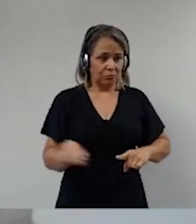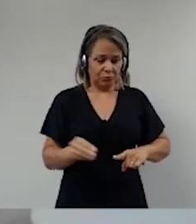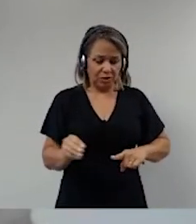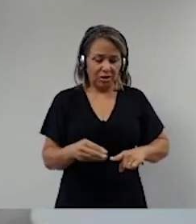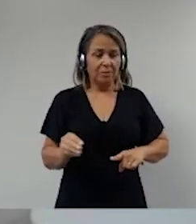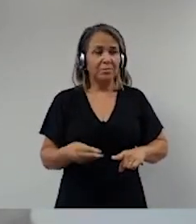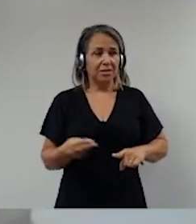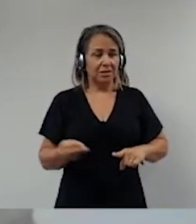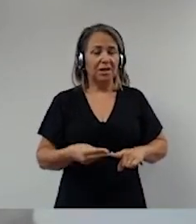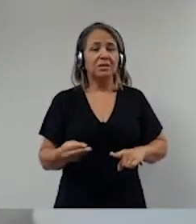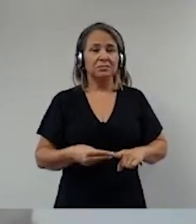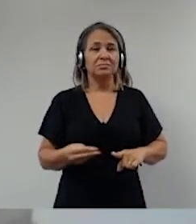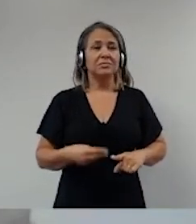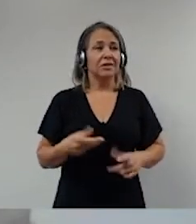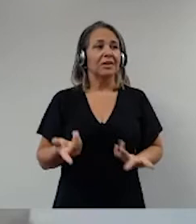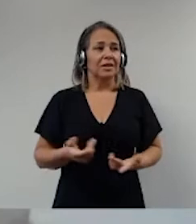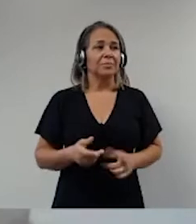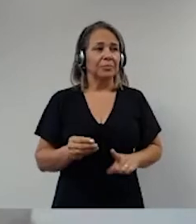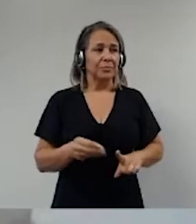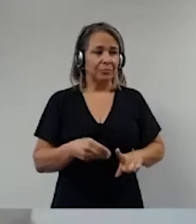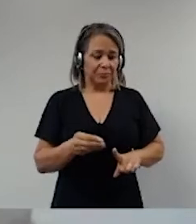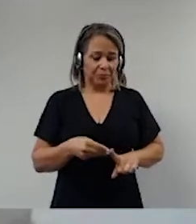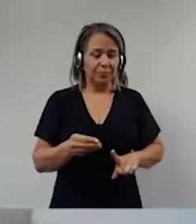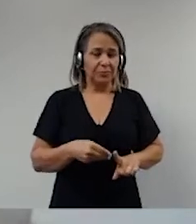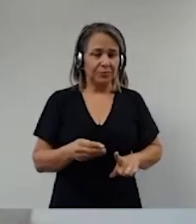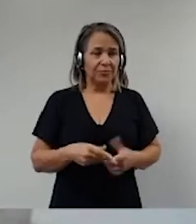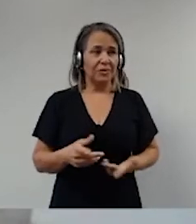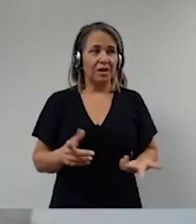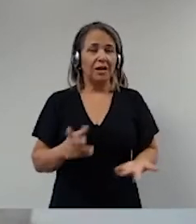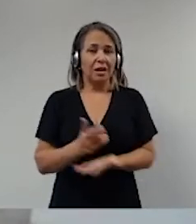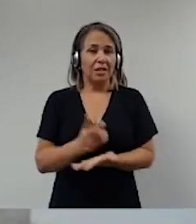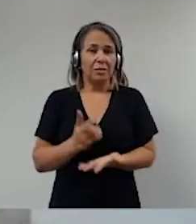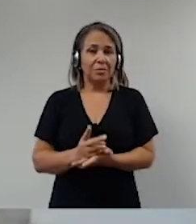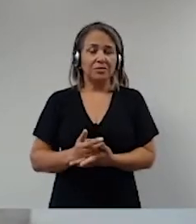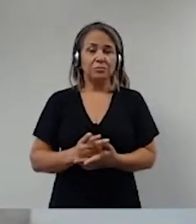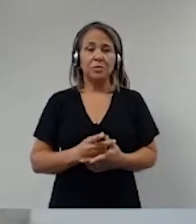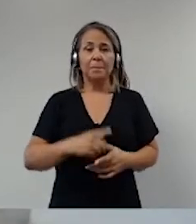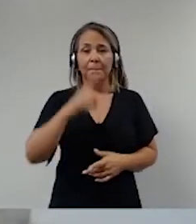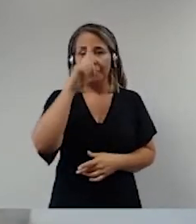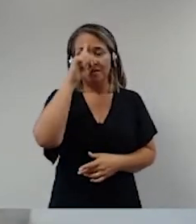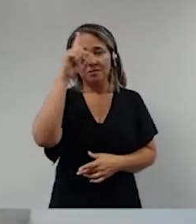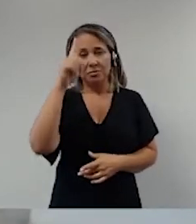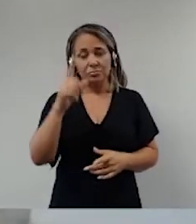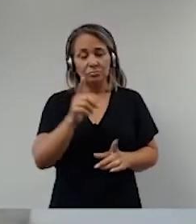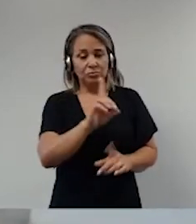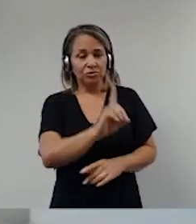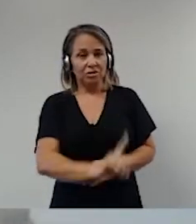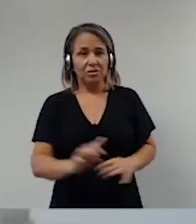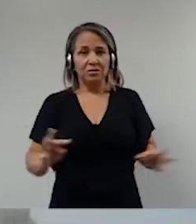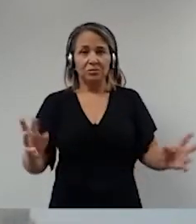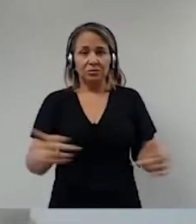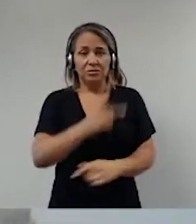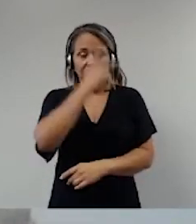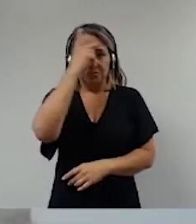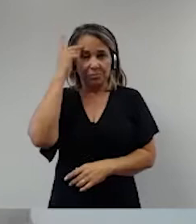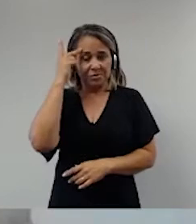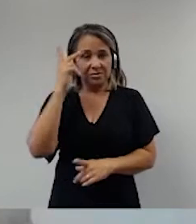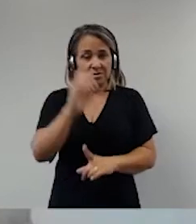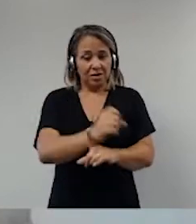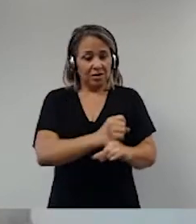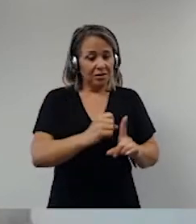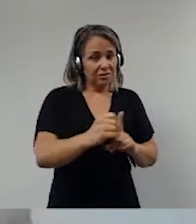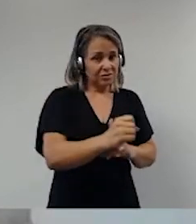humanos, é a atribuição da mesma titularidade de direitos a todas as pessoas. E as